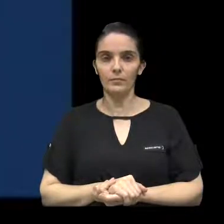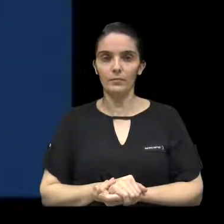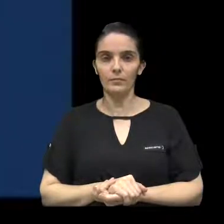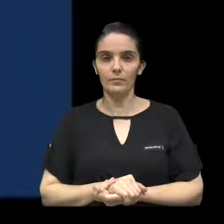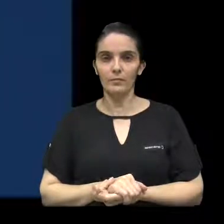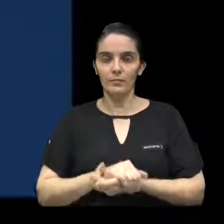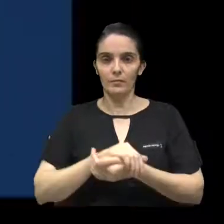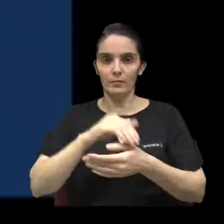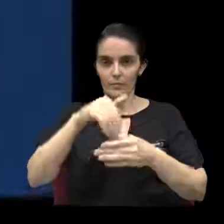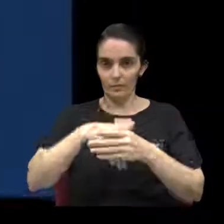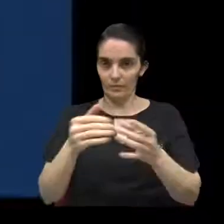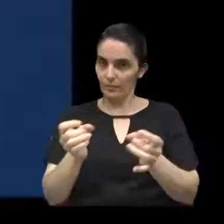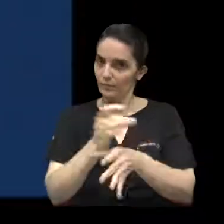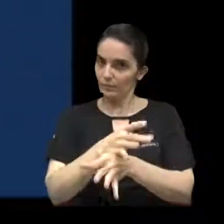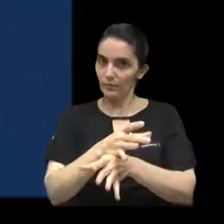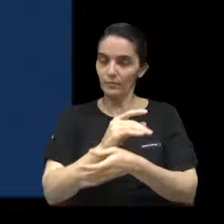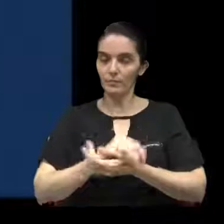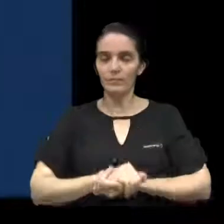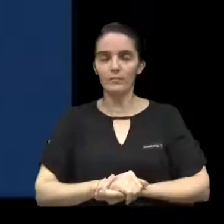Está encerrada a votação.